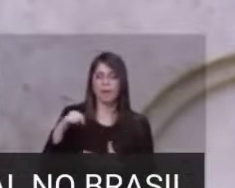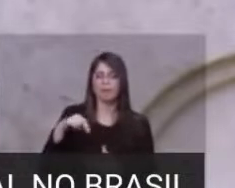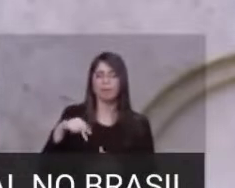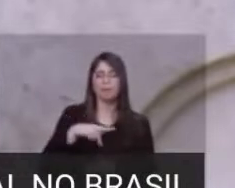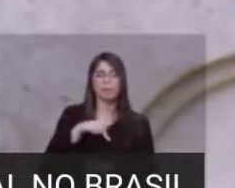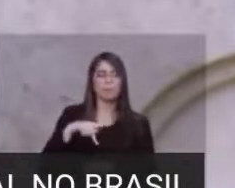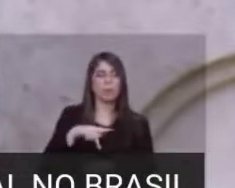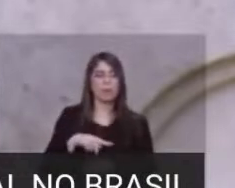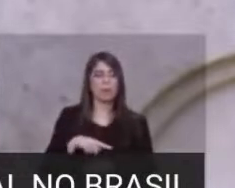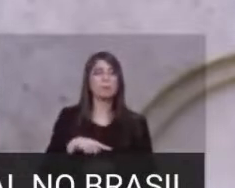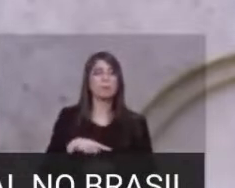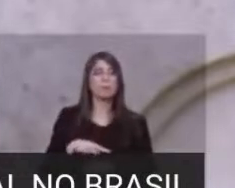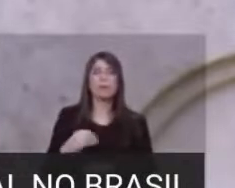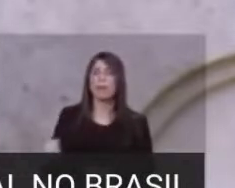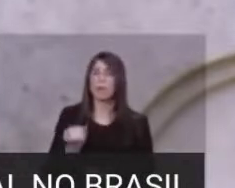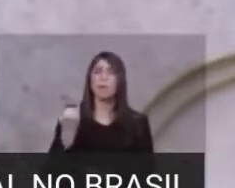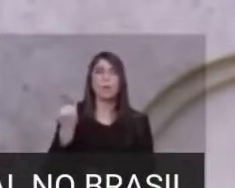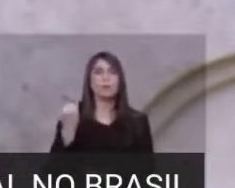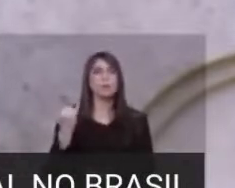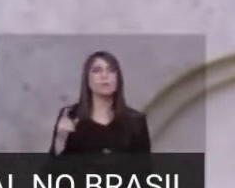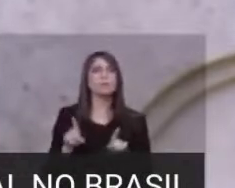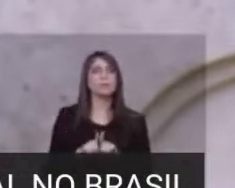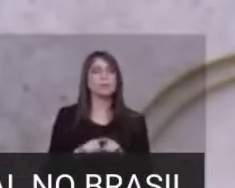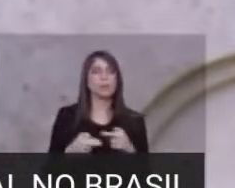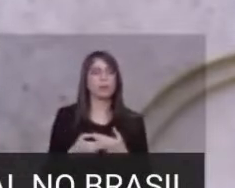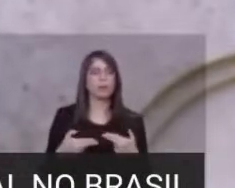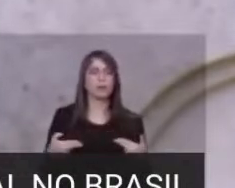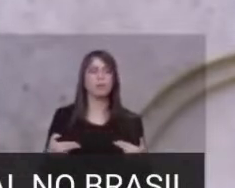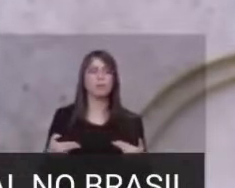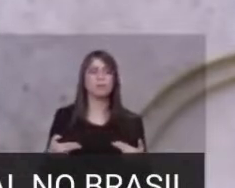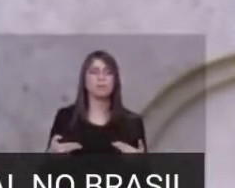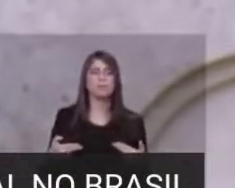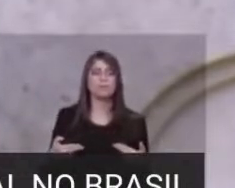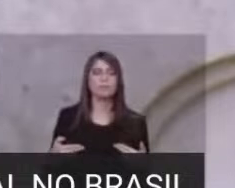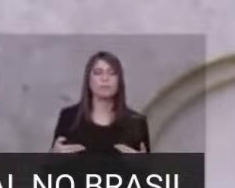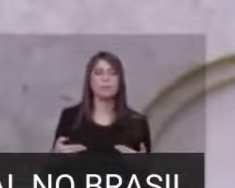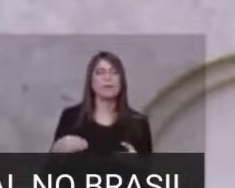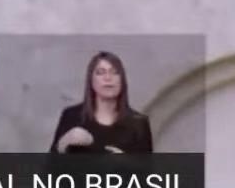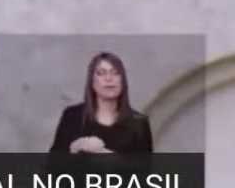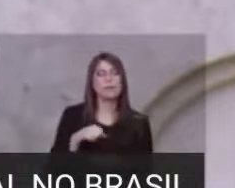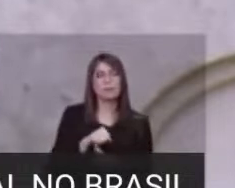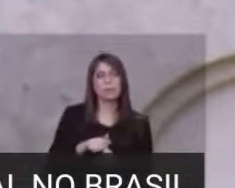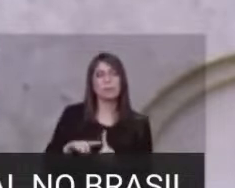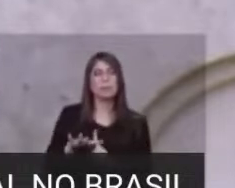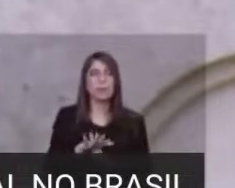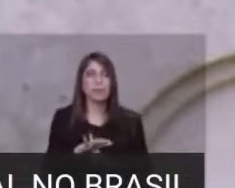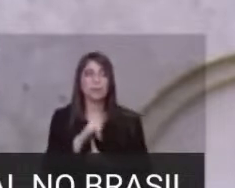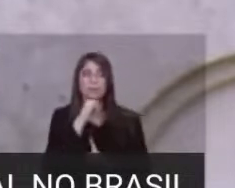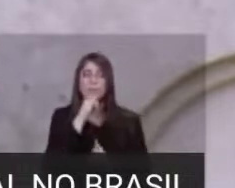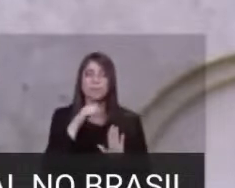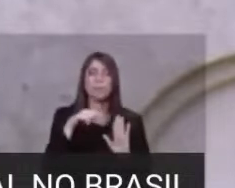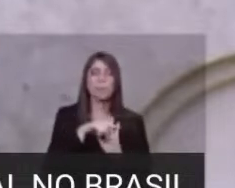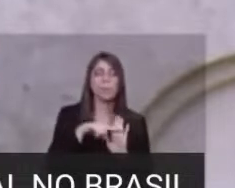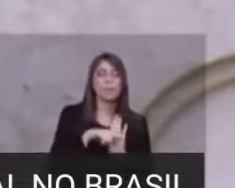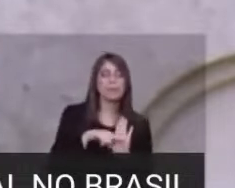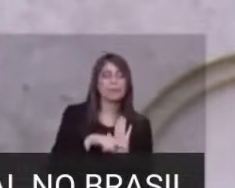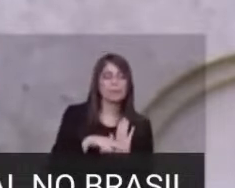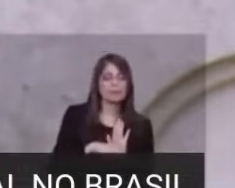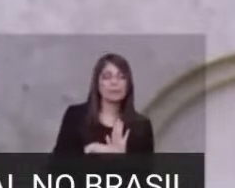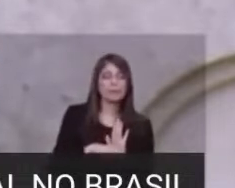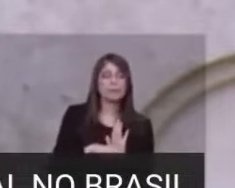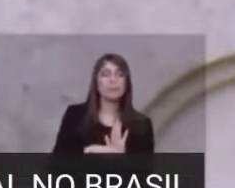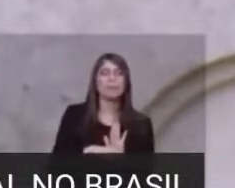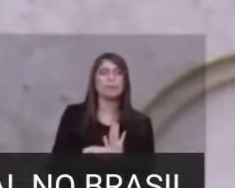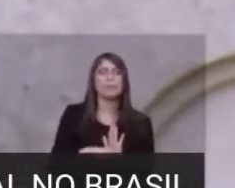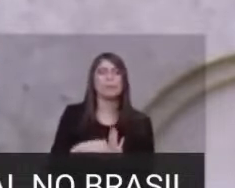nacionais, das questões relevantes nacionais, inclusive aquelas mais divisivas da sociedade, de pesquisas com células-tronco